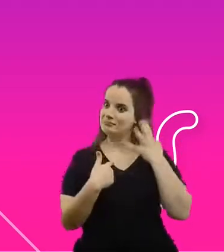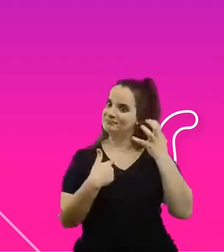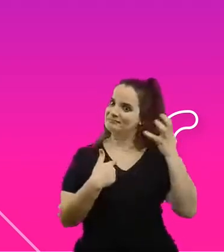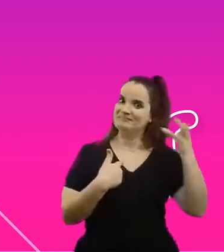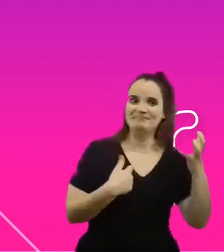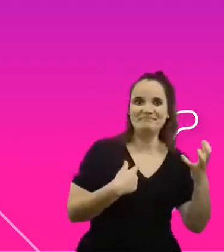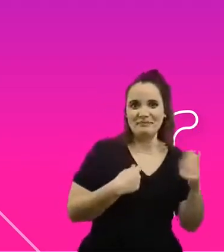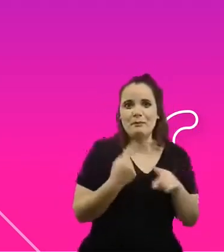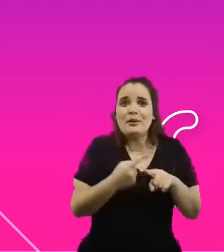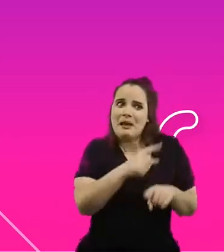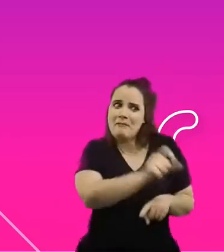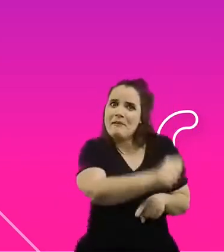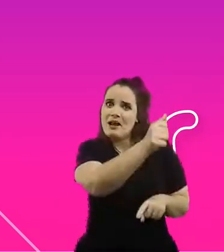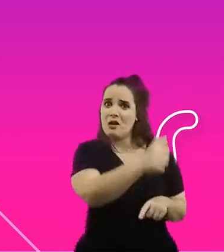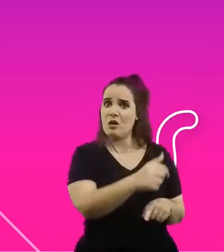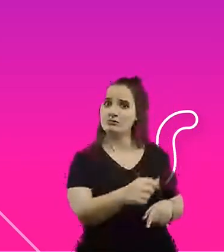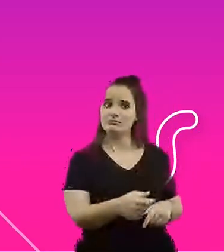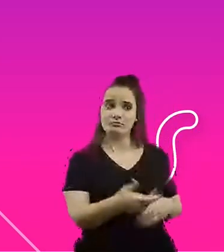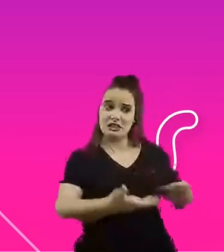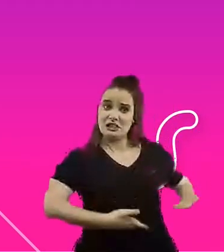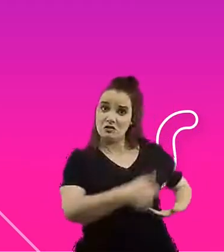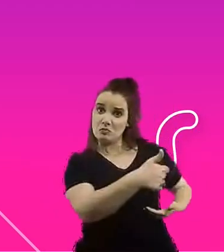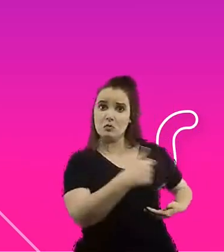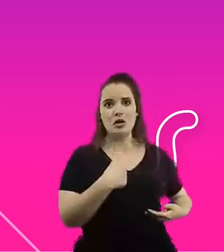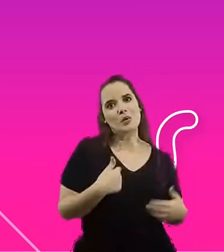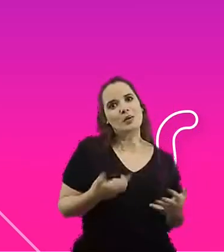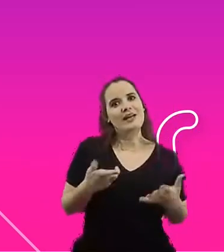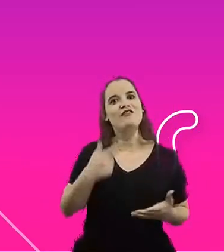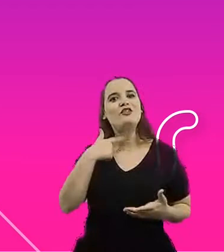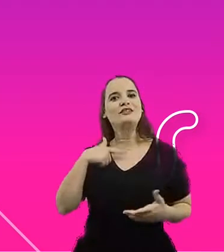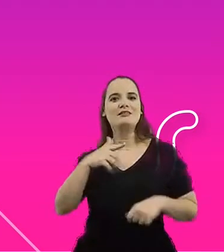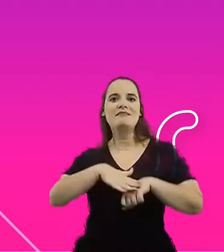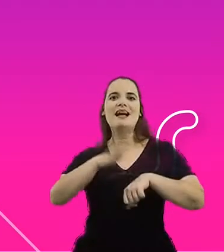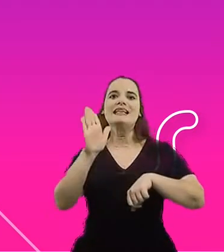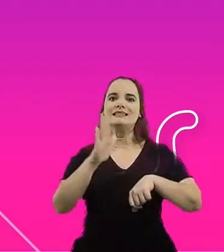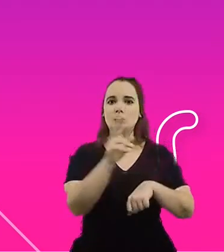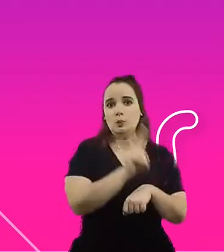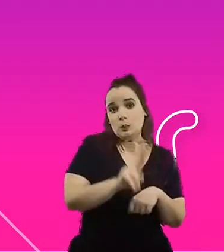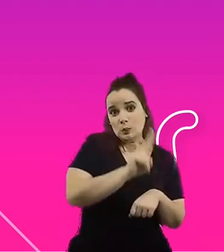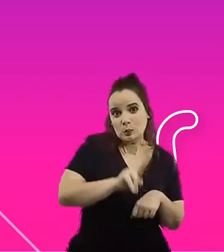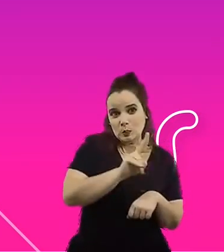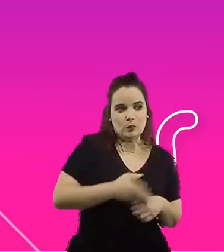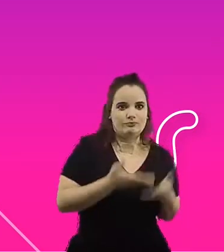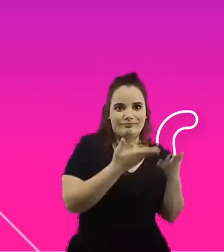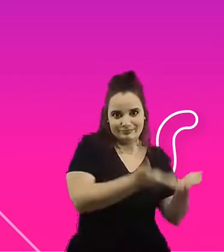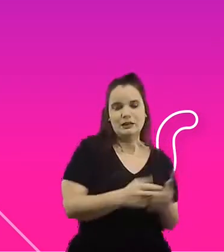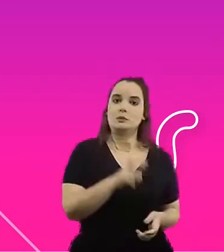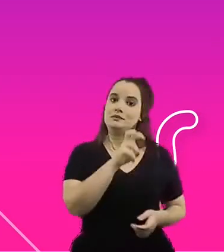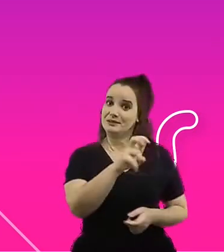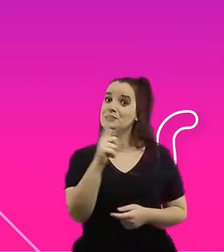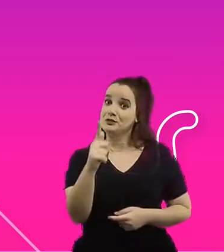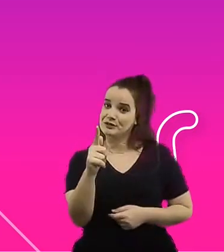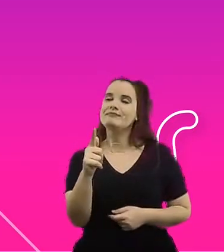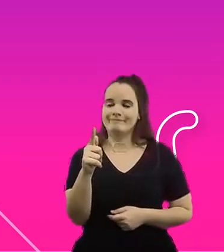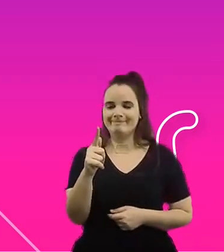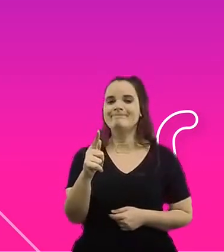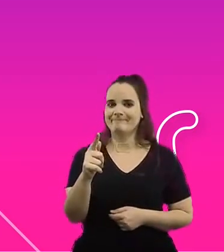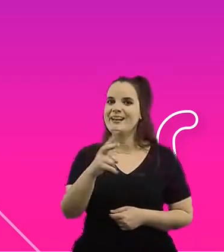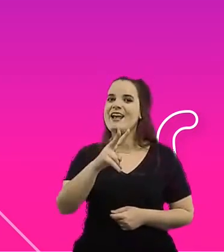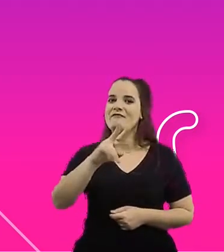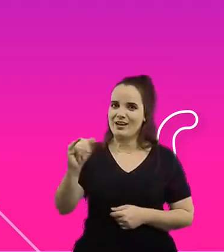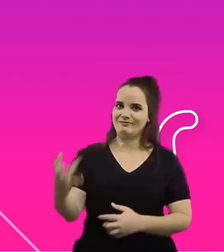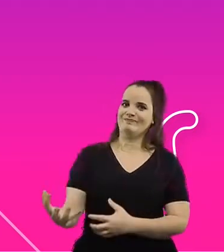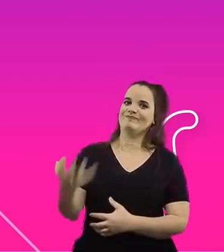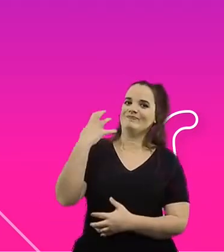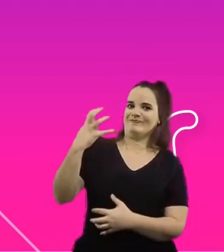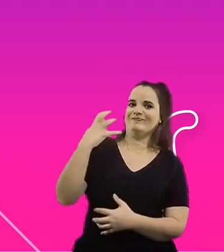querer utilizar. Isso significa que o 5G é mais uma tendência que pode fazer com que a gente viva